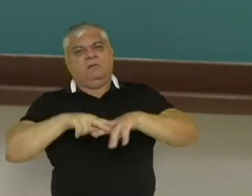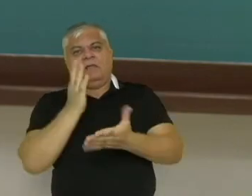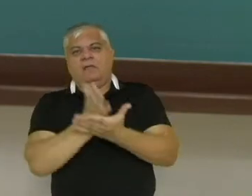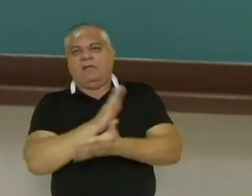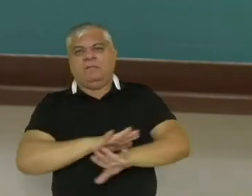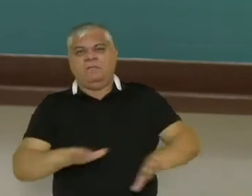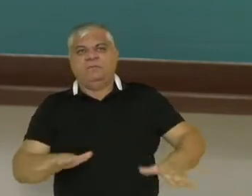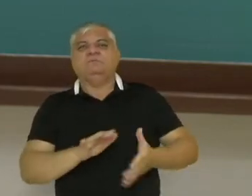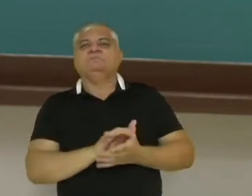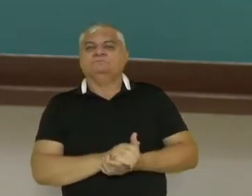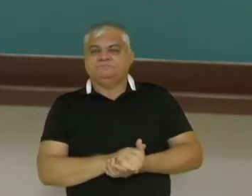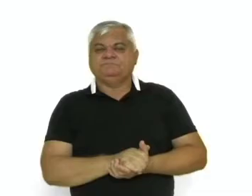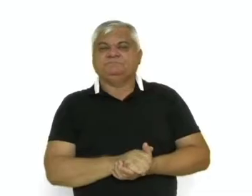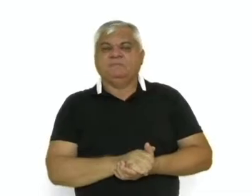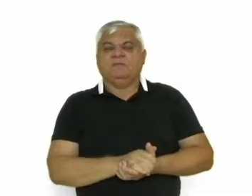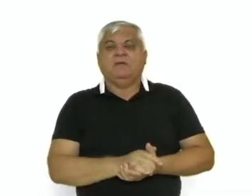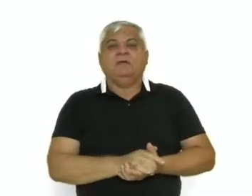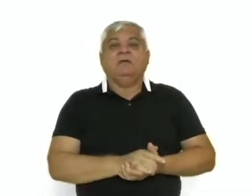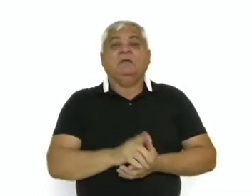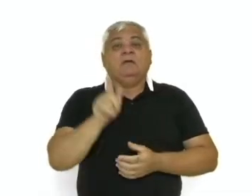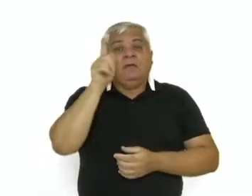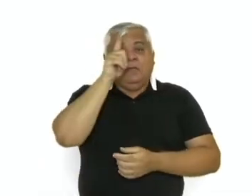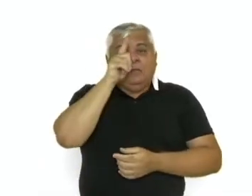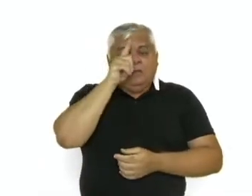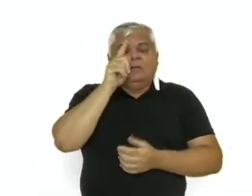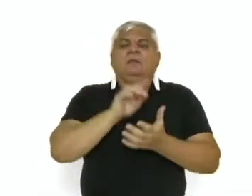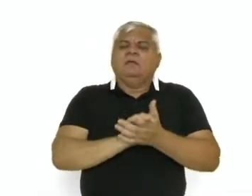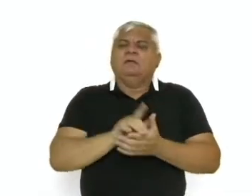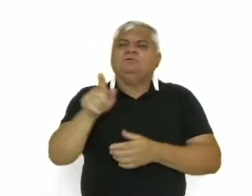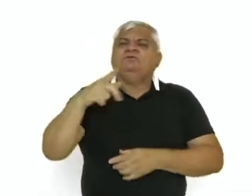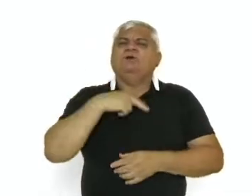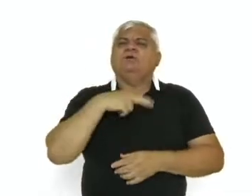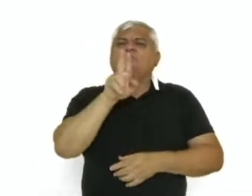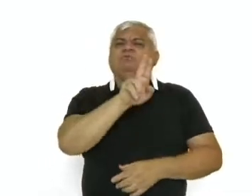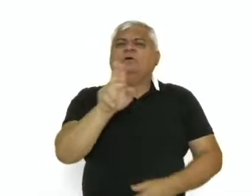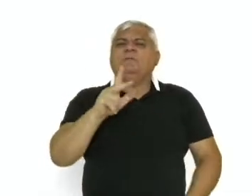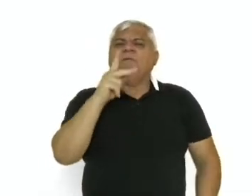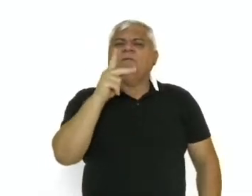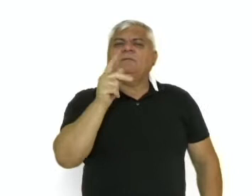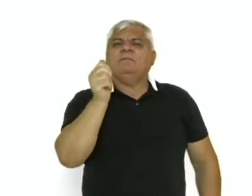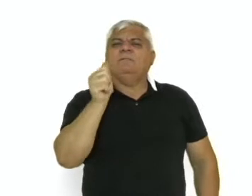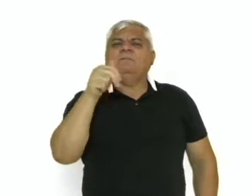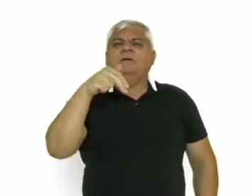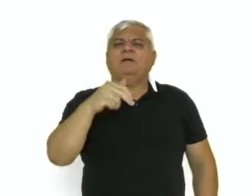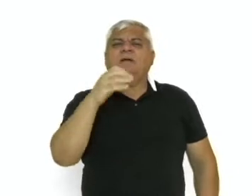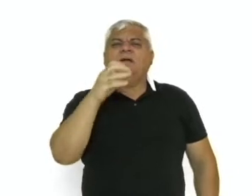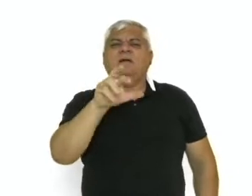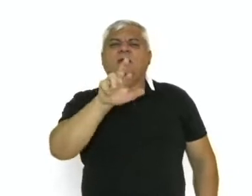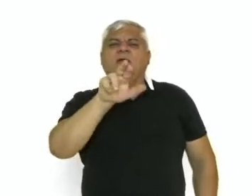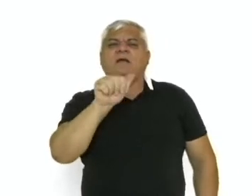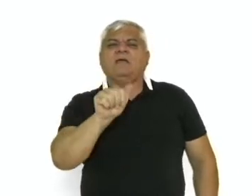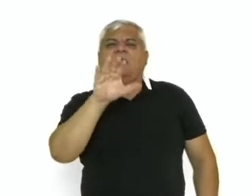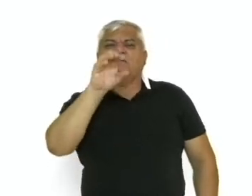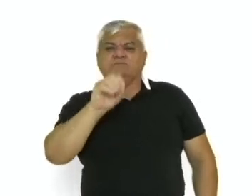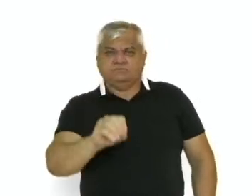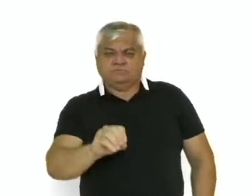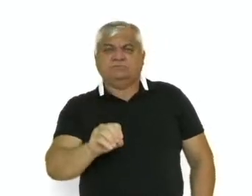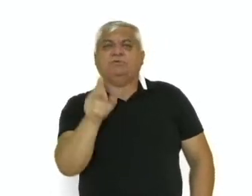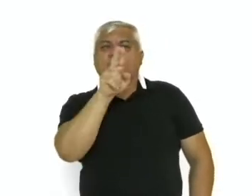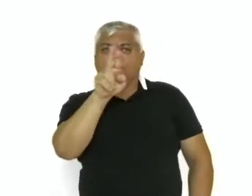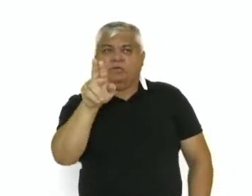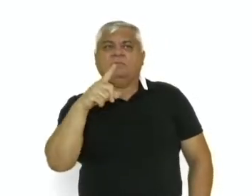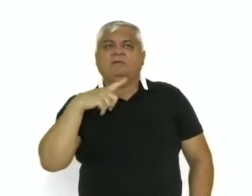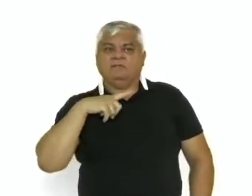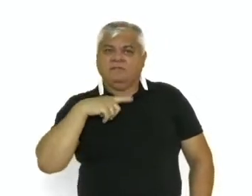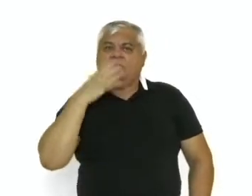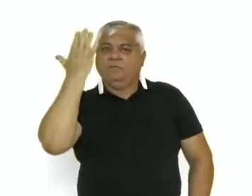Os gregos tinham uma forma de luta conhecida como pancrácio, modalidade presente nos primeiros Jogos Olímpicos da Era Antiga. Então, tem um registro